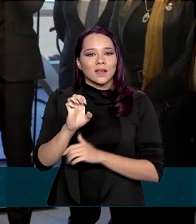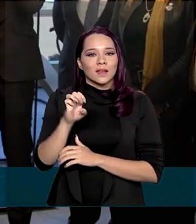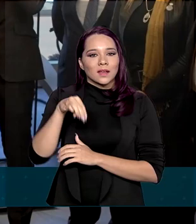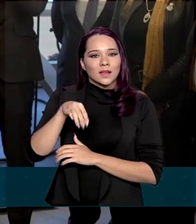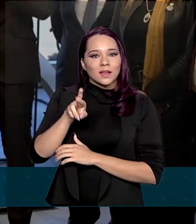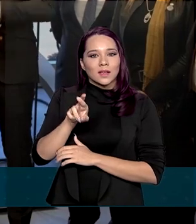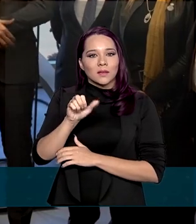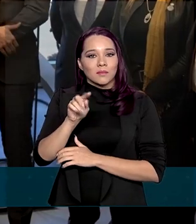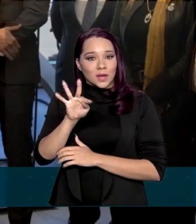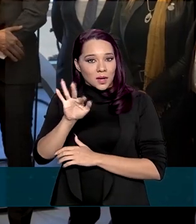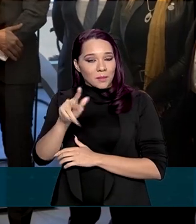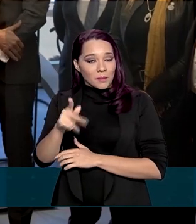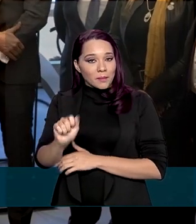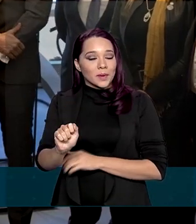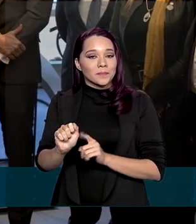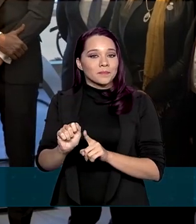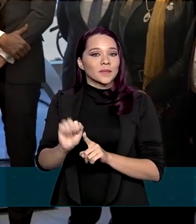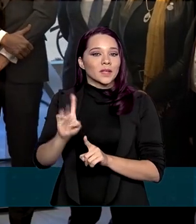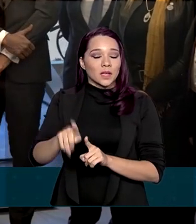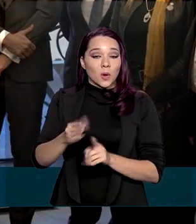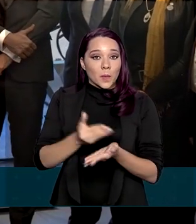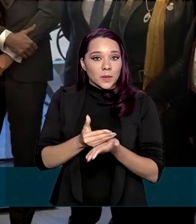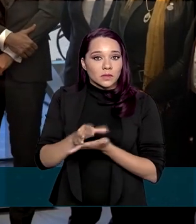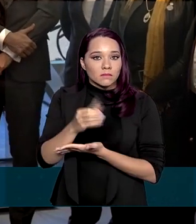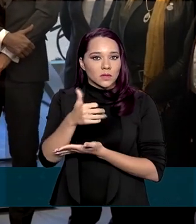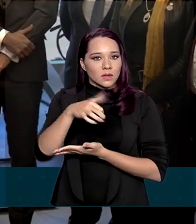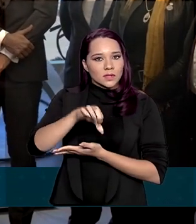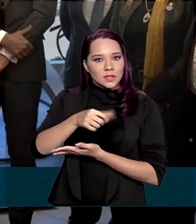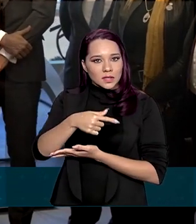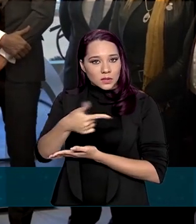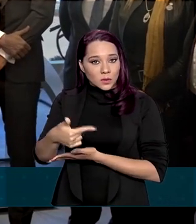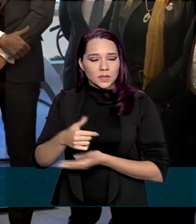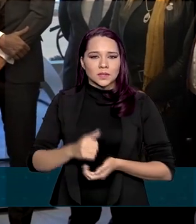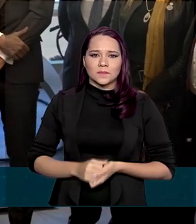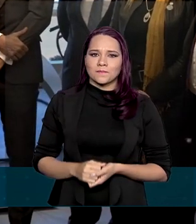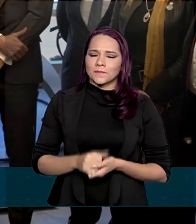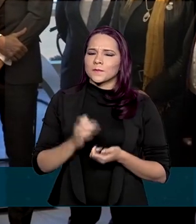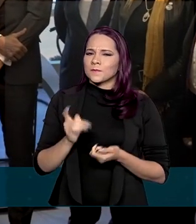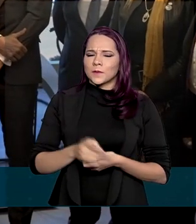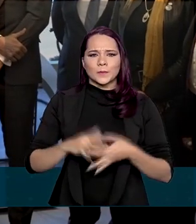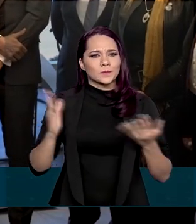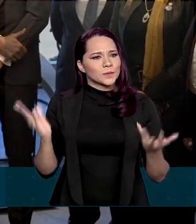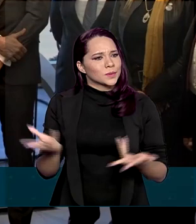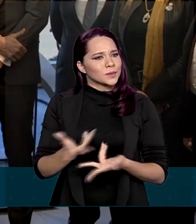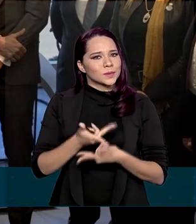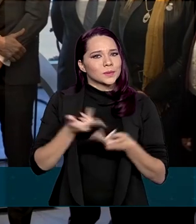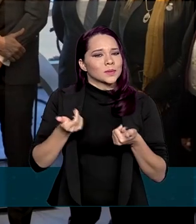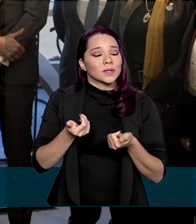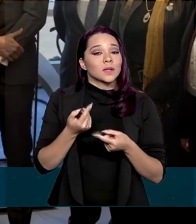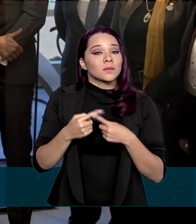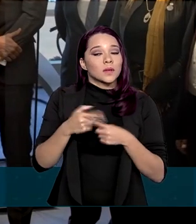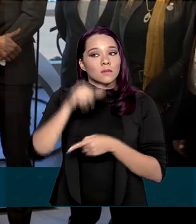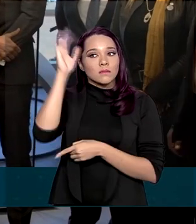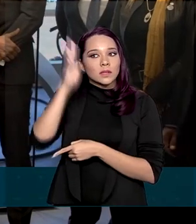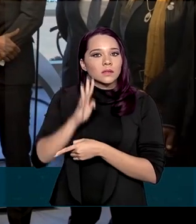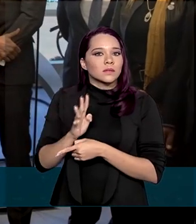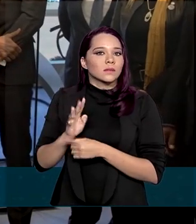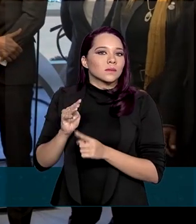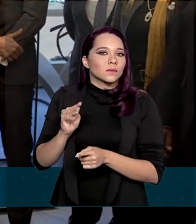em 1972, uma coisa fenomenal naquele momento, porque o Brasil entendia